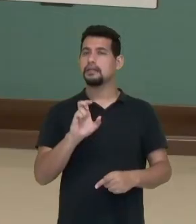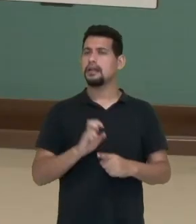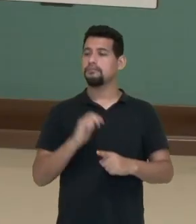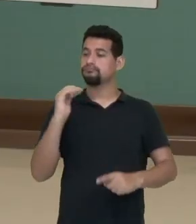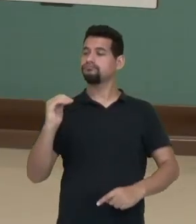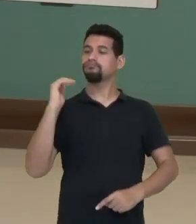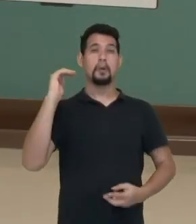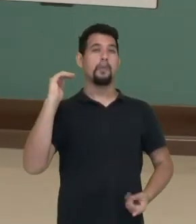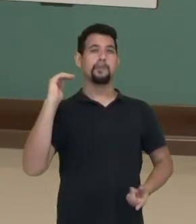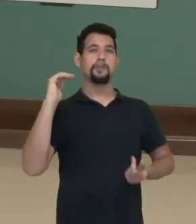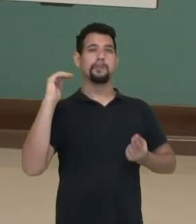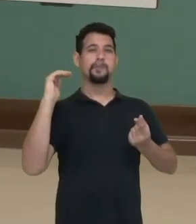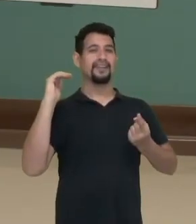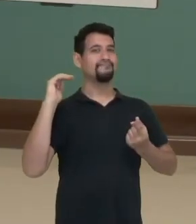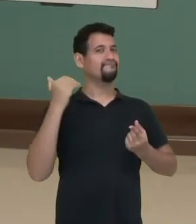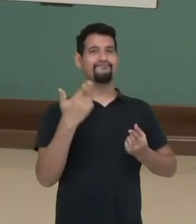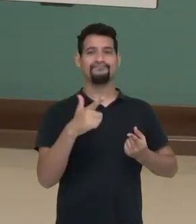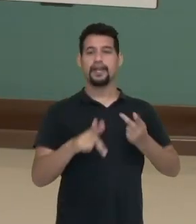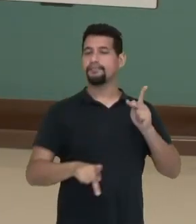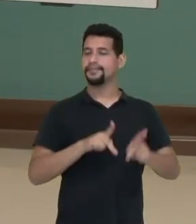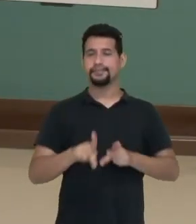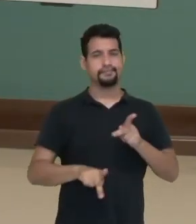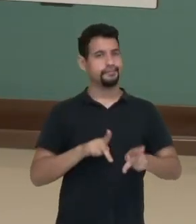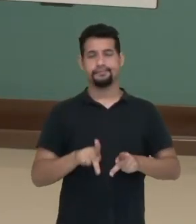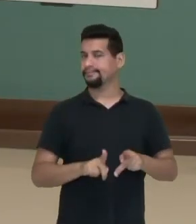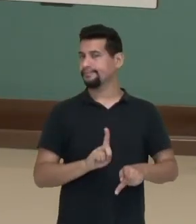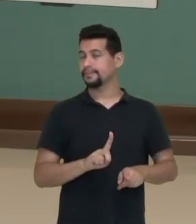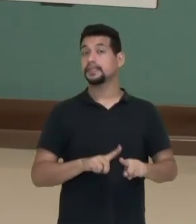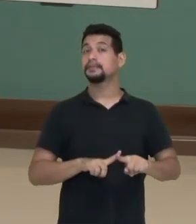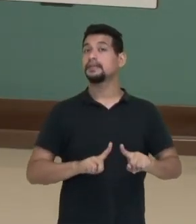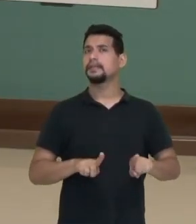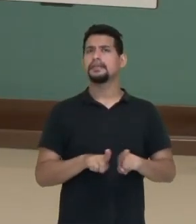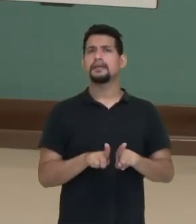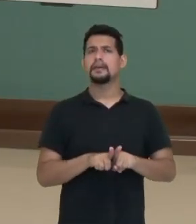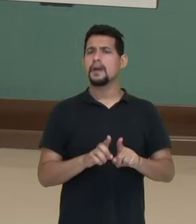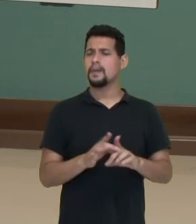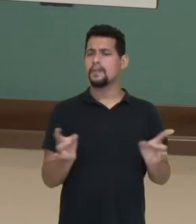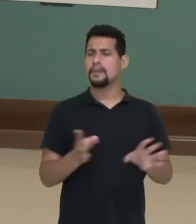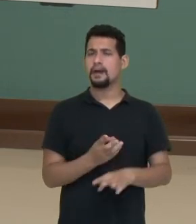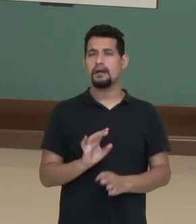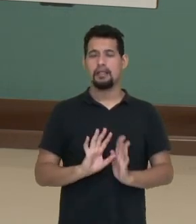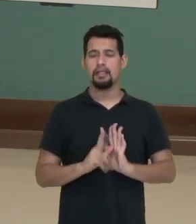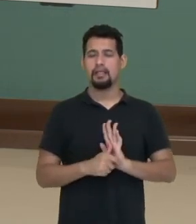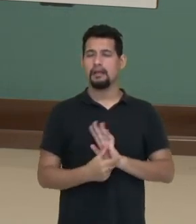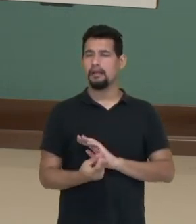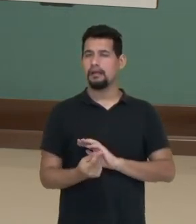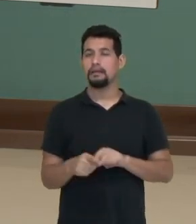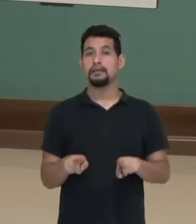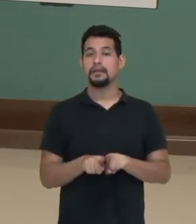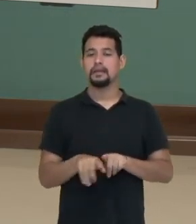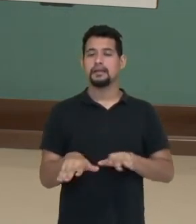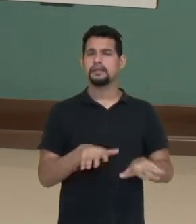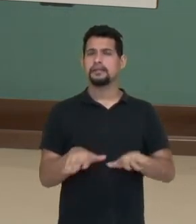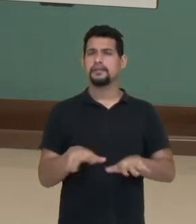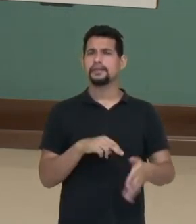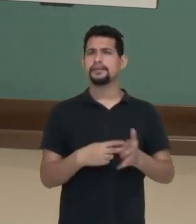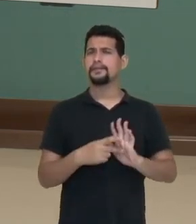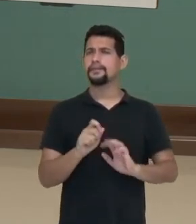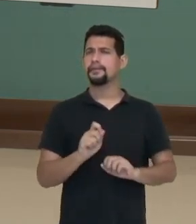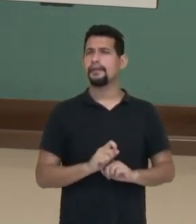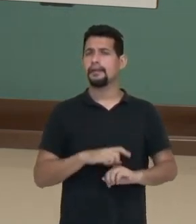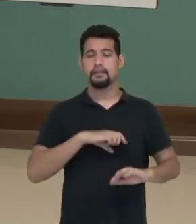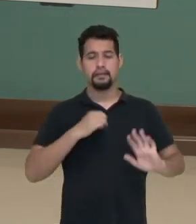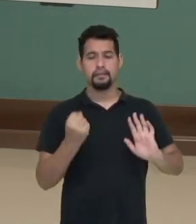elitista e não tão popular. Também combater a corrupção. Esse movimento aí, ele vai ter um